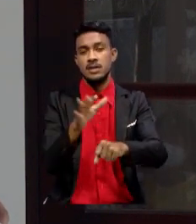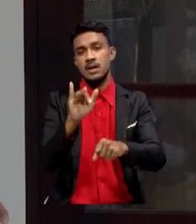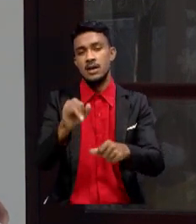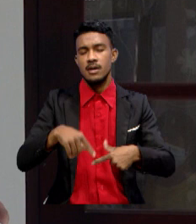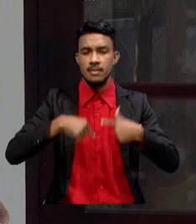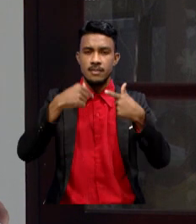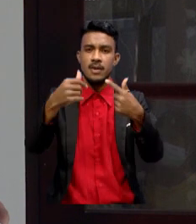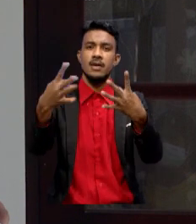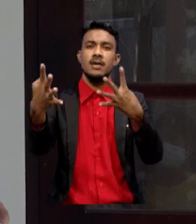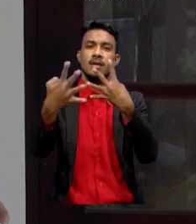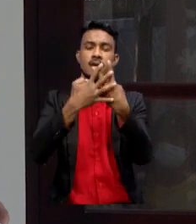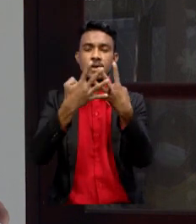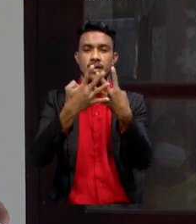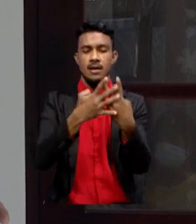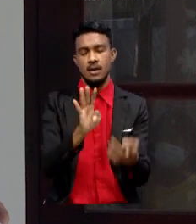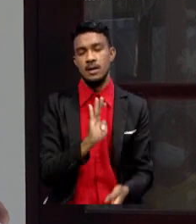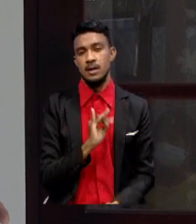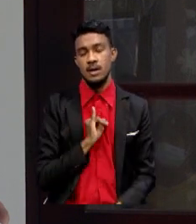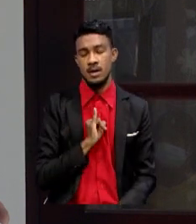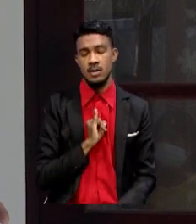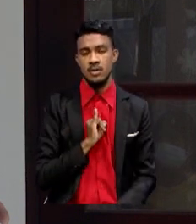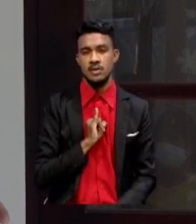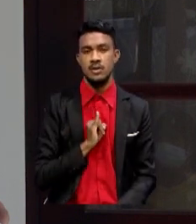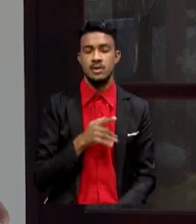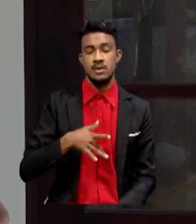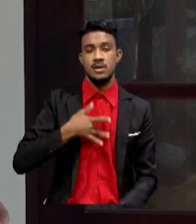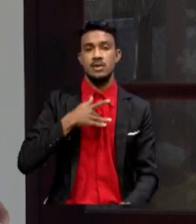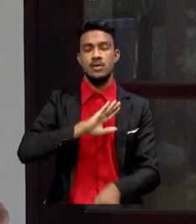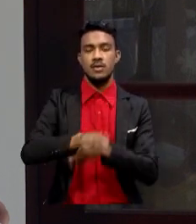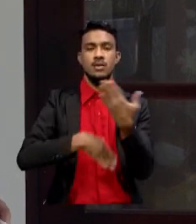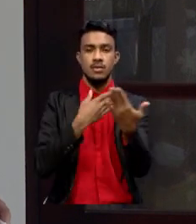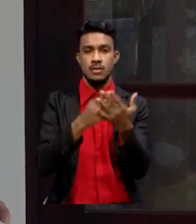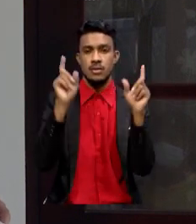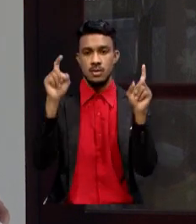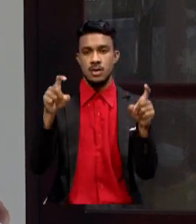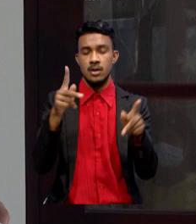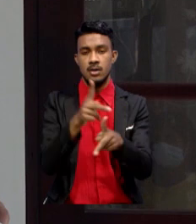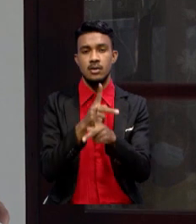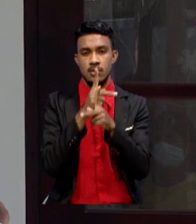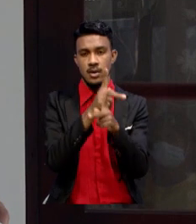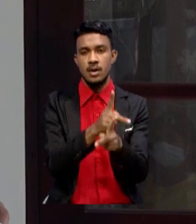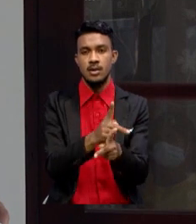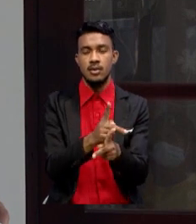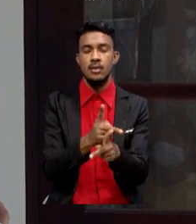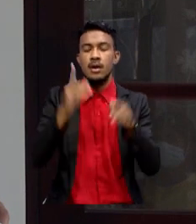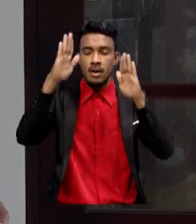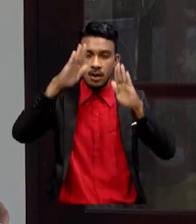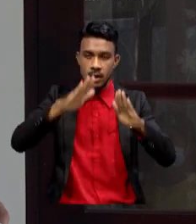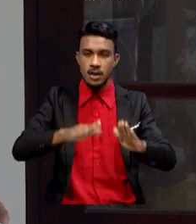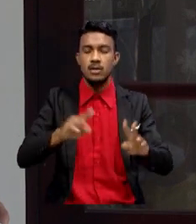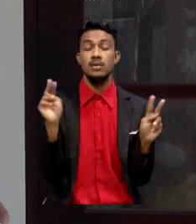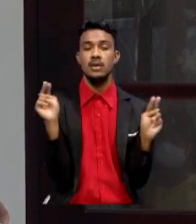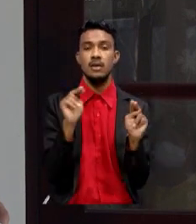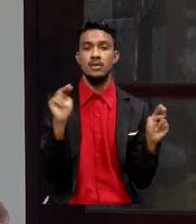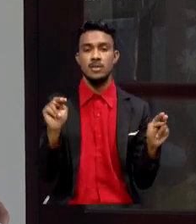cadeia. É bem sentido, tu tem que cuidado, a tu nervos, a tu ódio, para o nível para